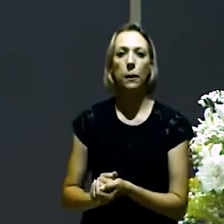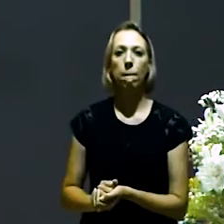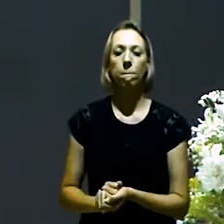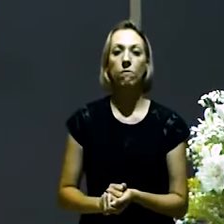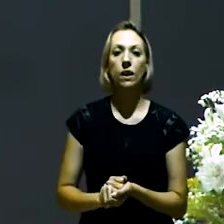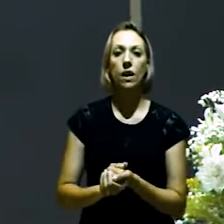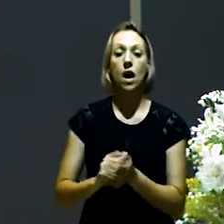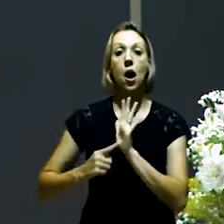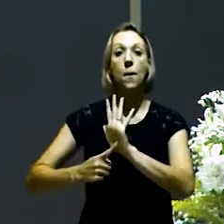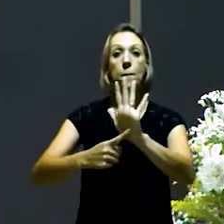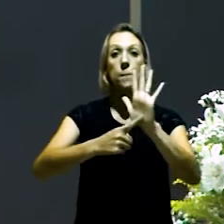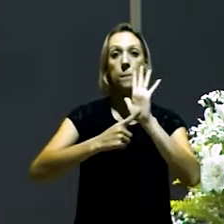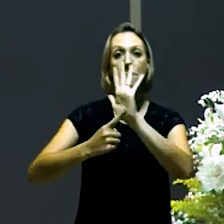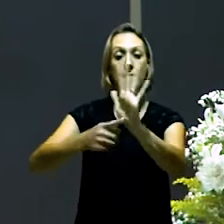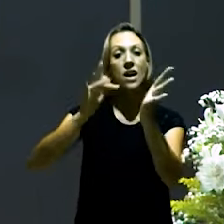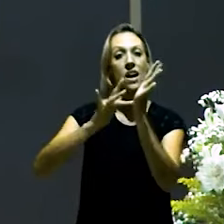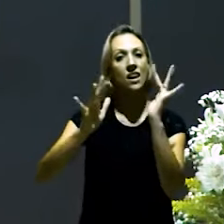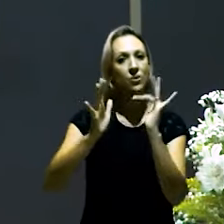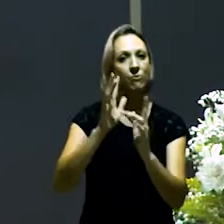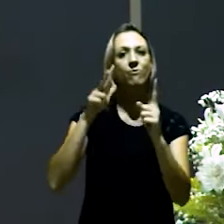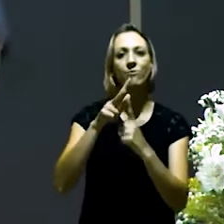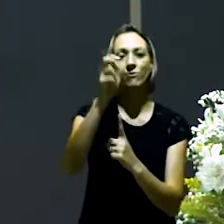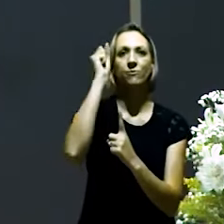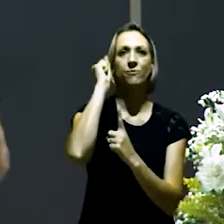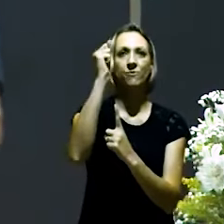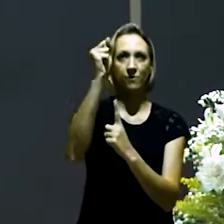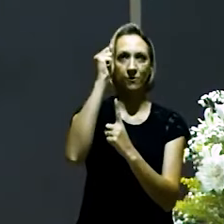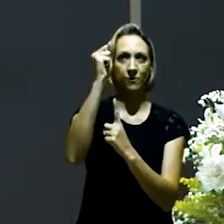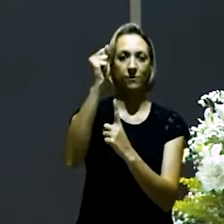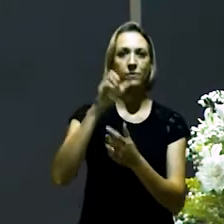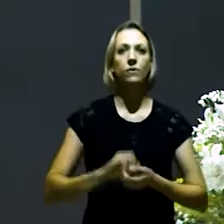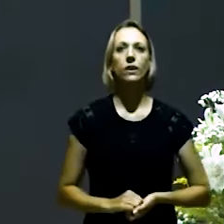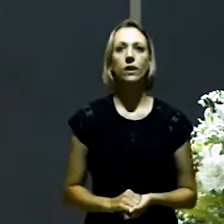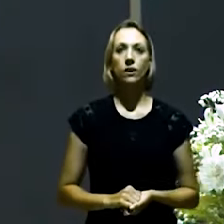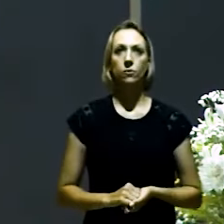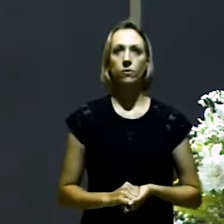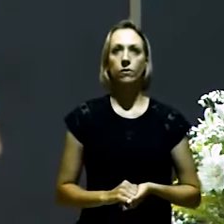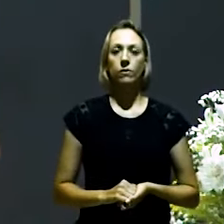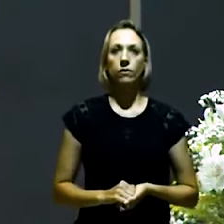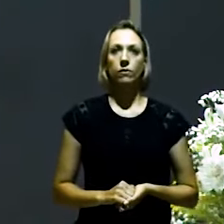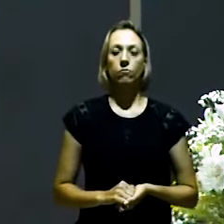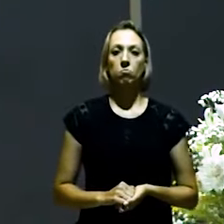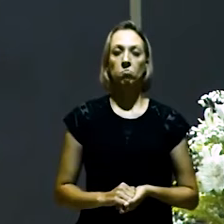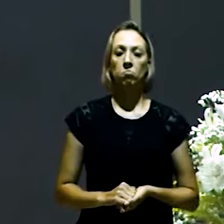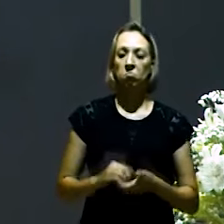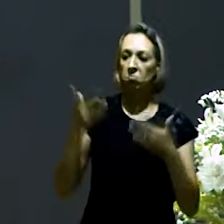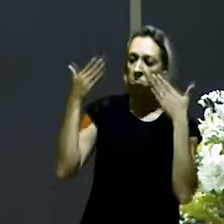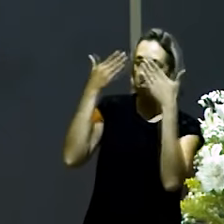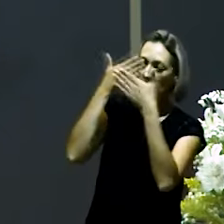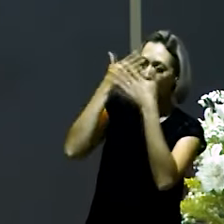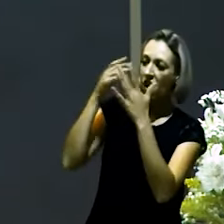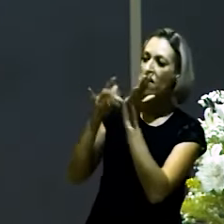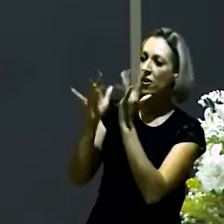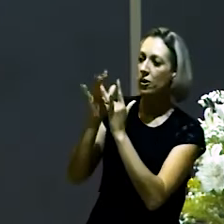o que é mais lindo? É que para resgatar esse despojo, eu não vejo Jesus indo para a cruz acompanhado de um